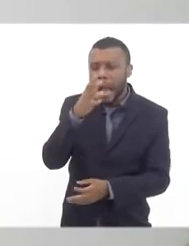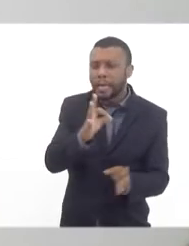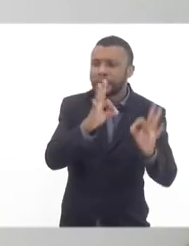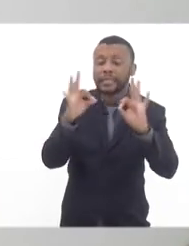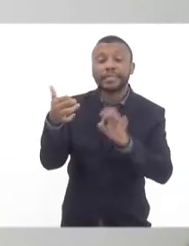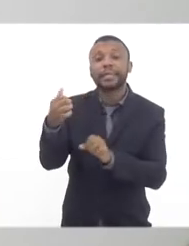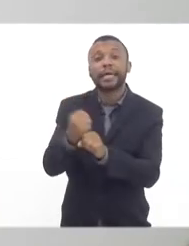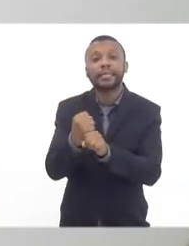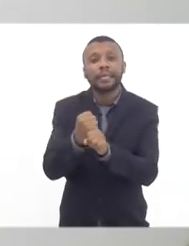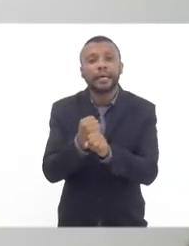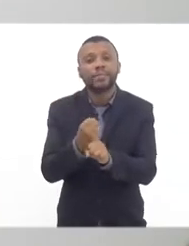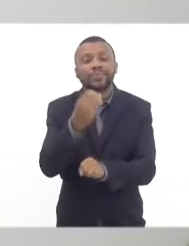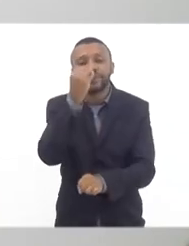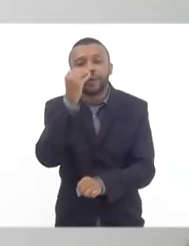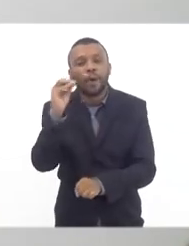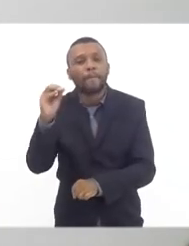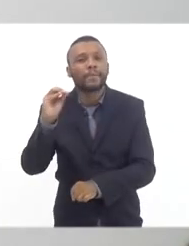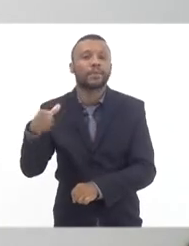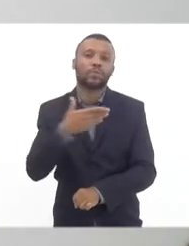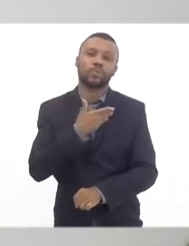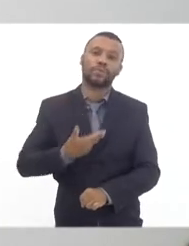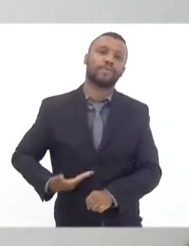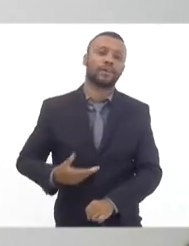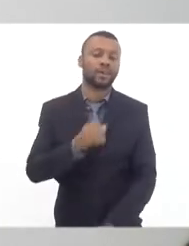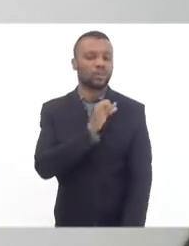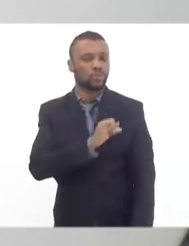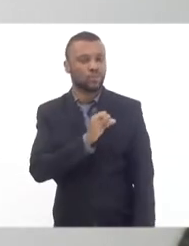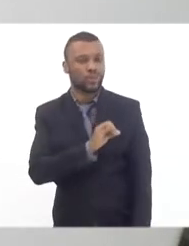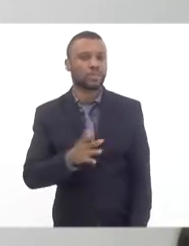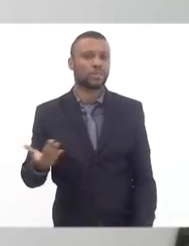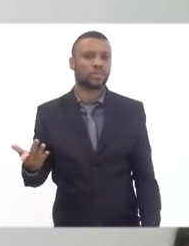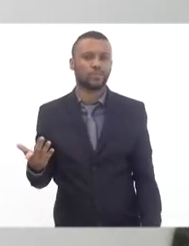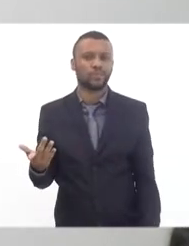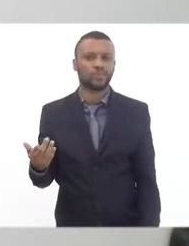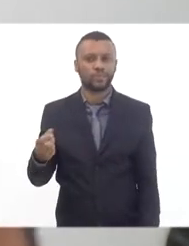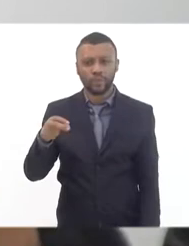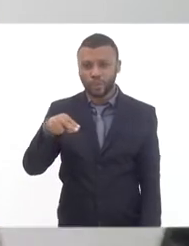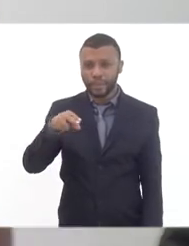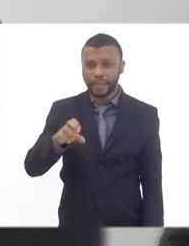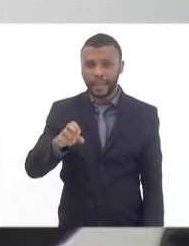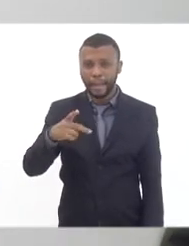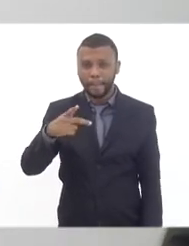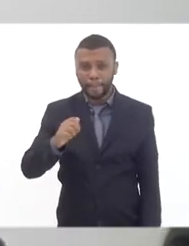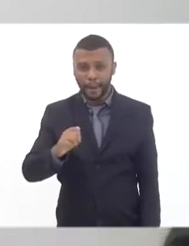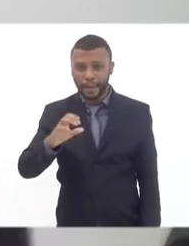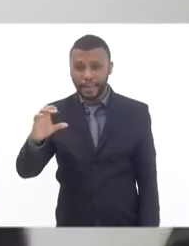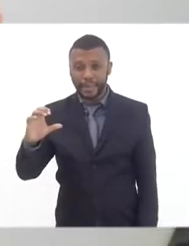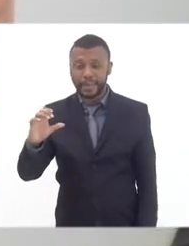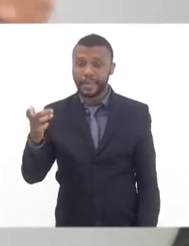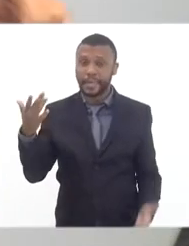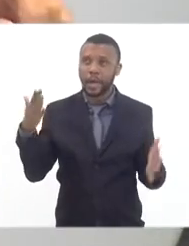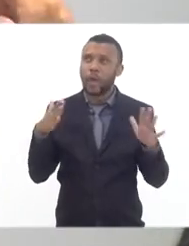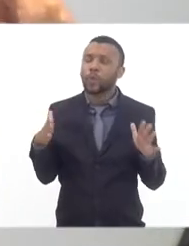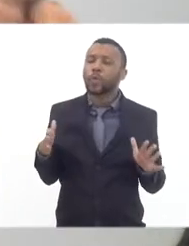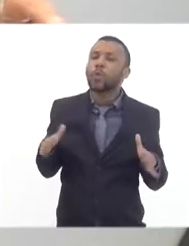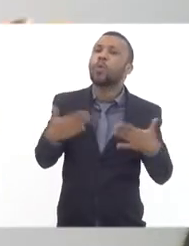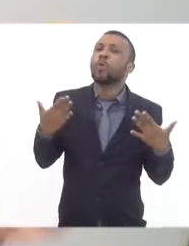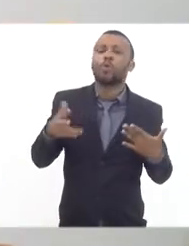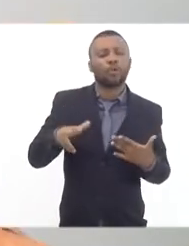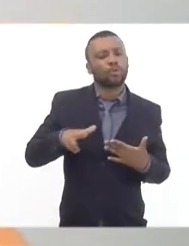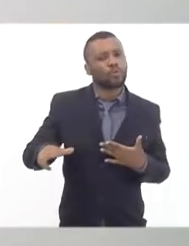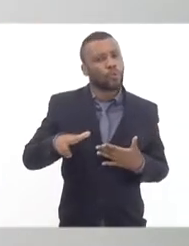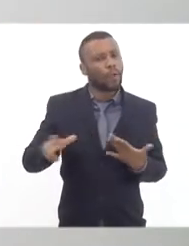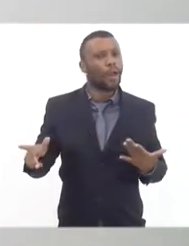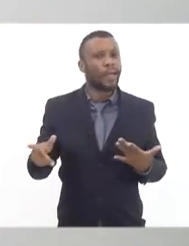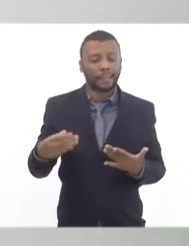de omissão do governo do Estado, do INEPAC, que não me surpreende, deputado Ronaldo Anchieta,